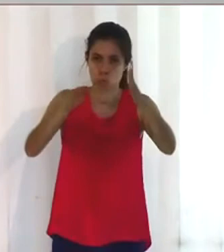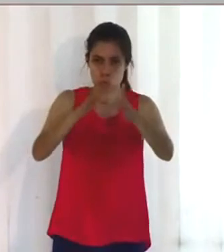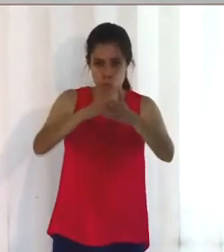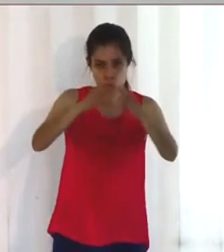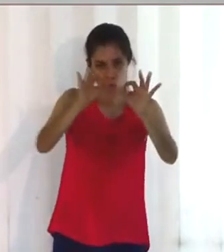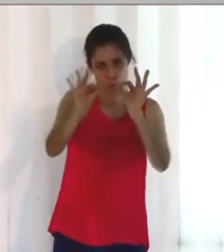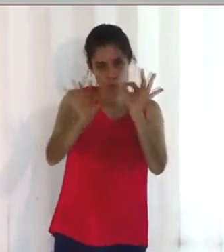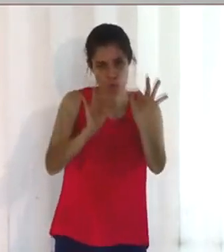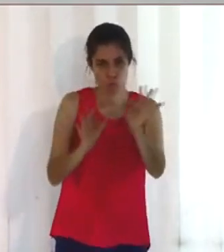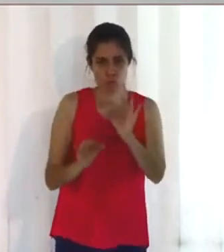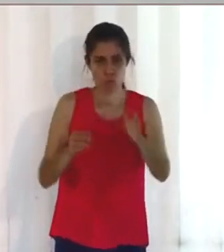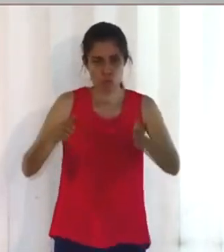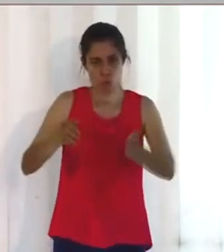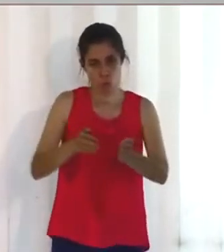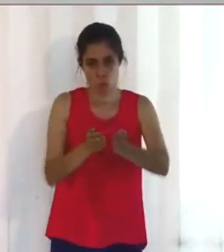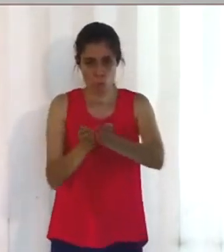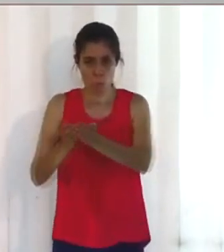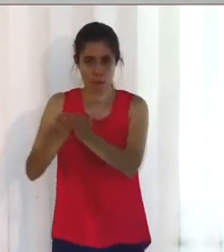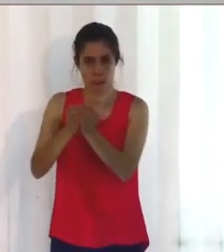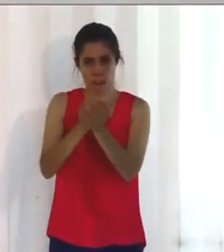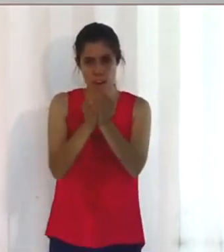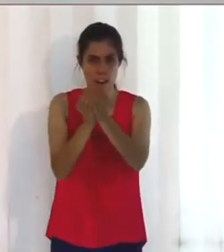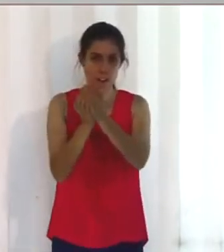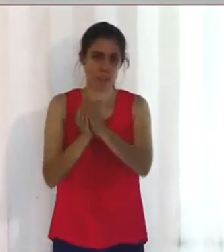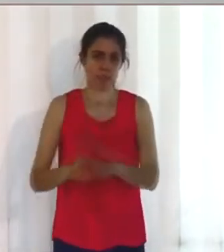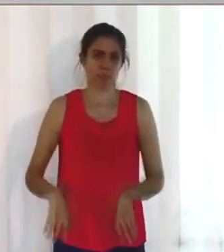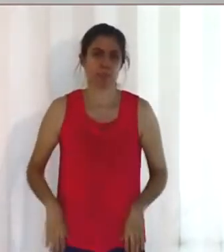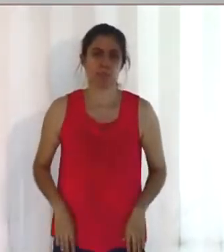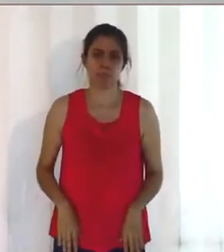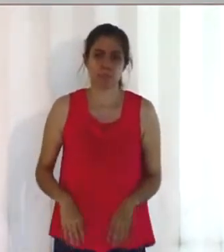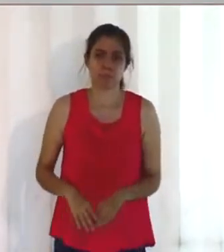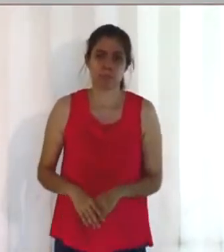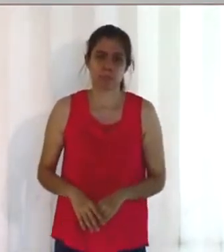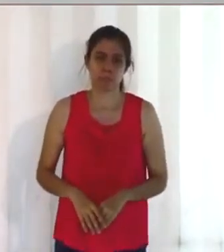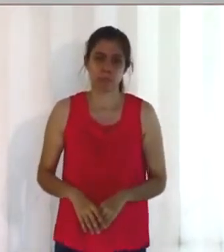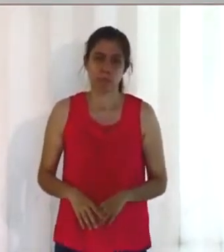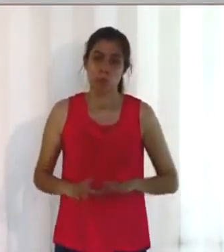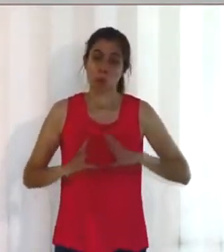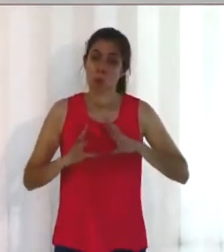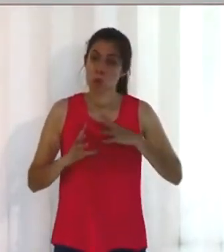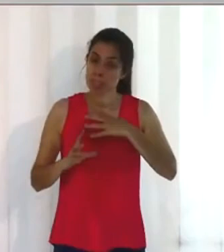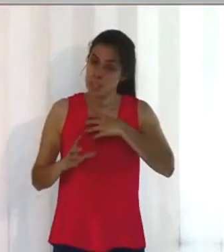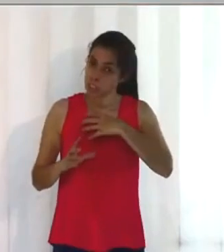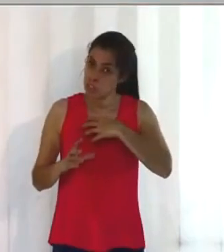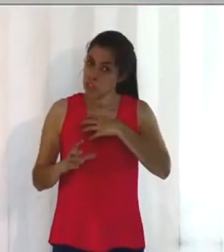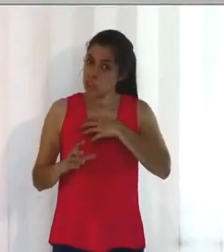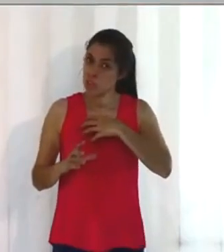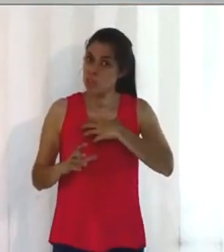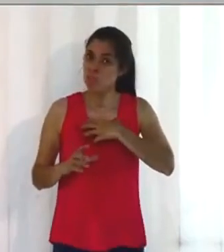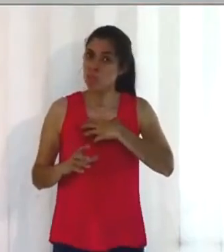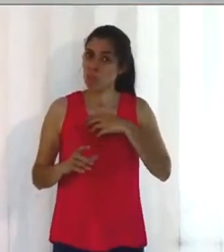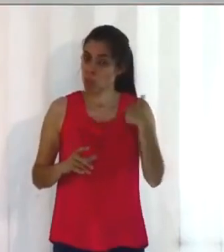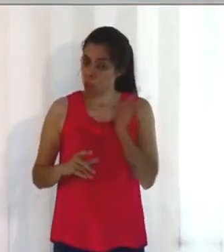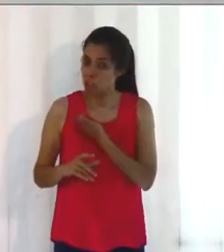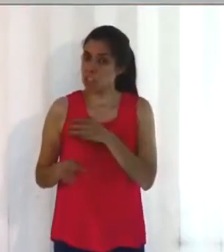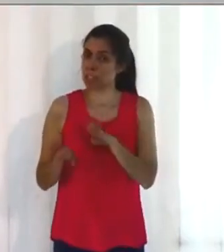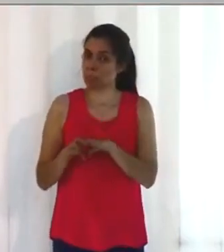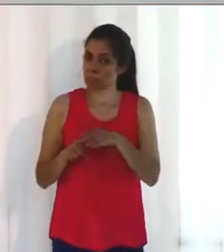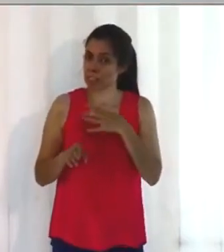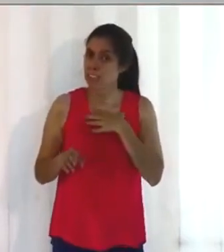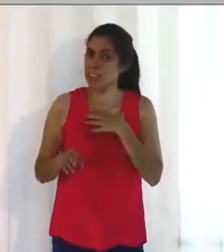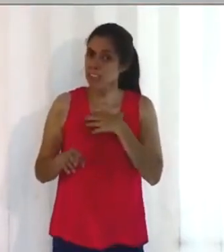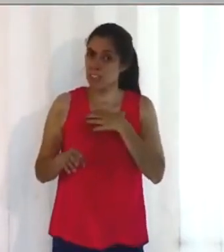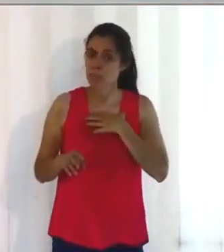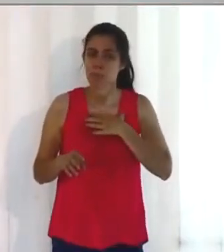arca. É isso que sentem aquelas pessoas que ouvem a palavra do Senhor como uma instrução. Eles se alegram em